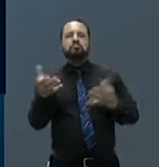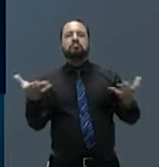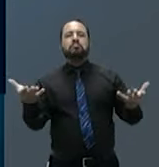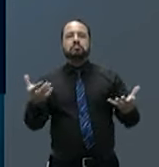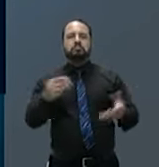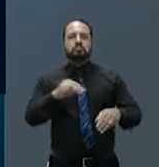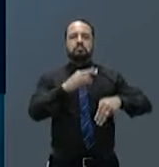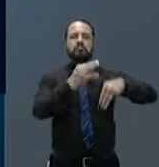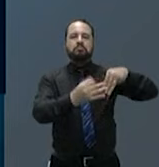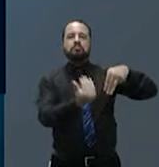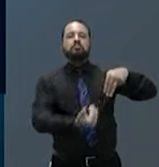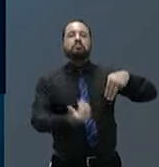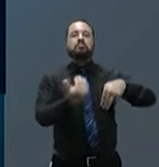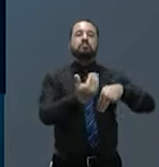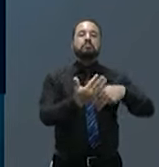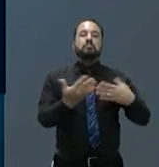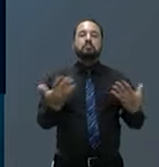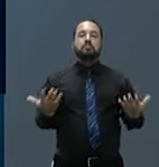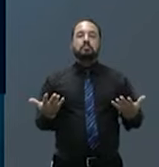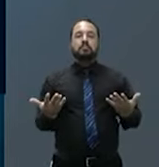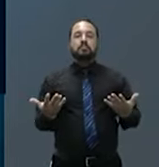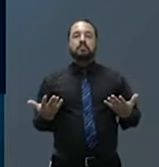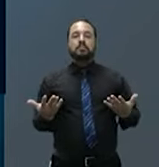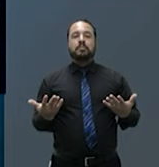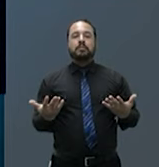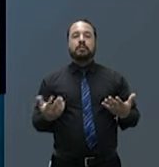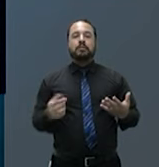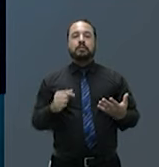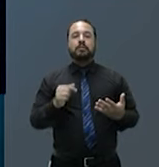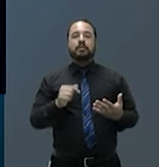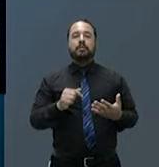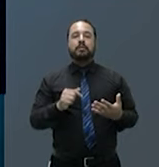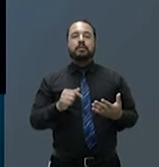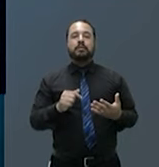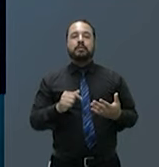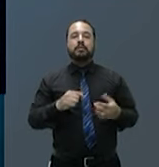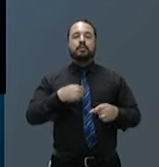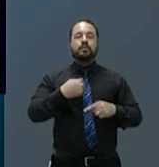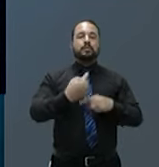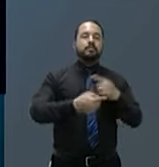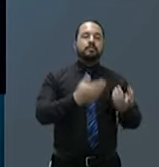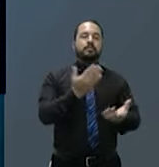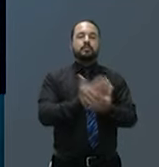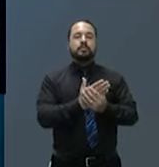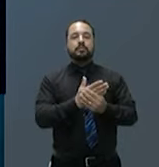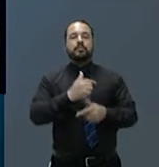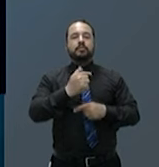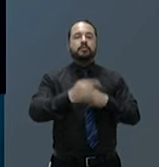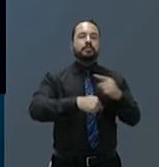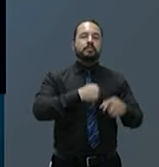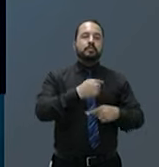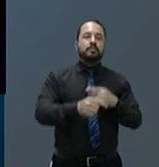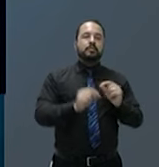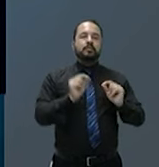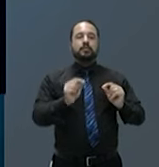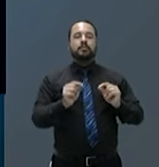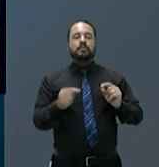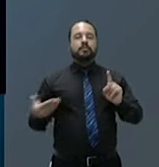Que assim nós faríamos essa, faríamos um corte para outros processos, para depois voltarmos à outra sustentação